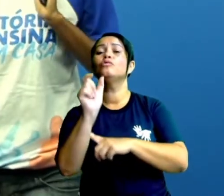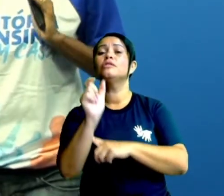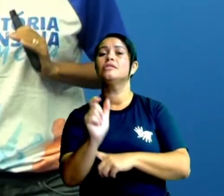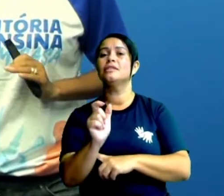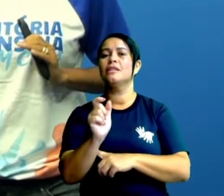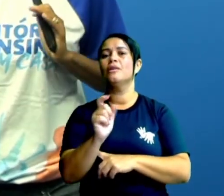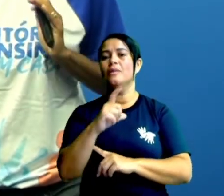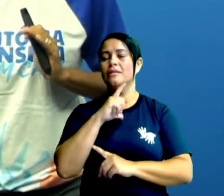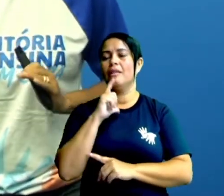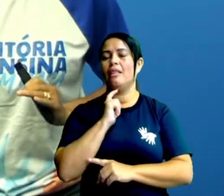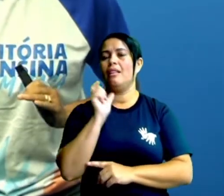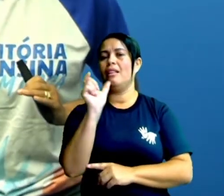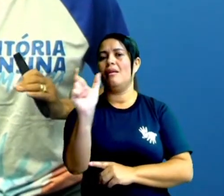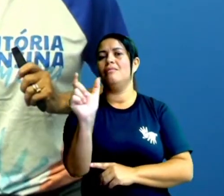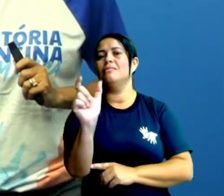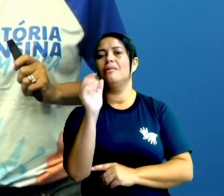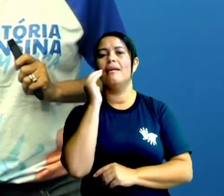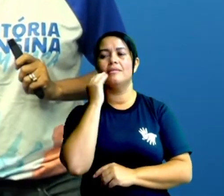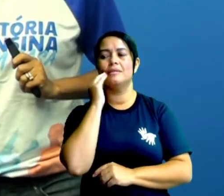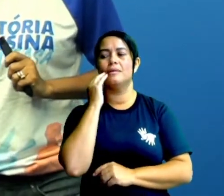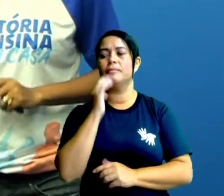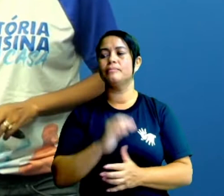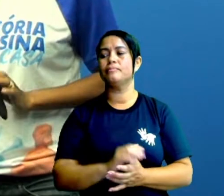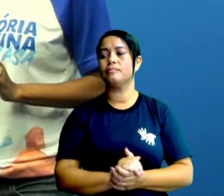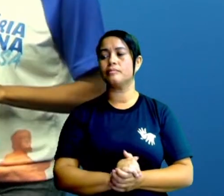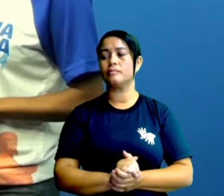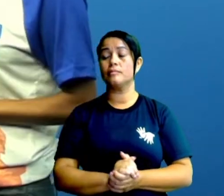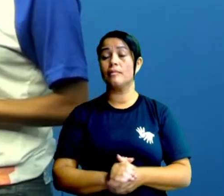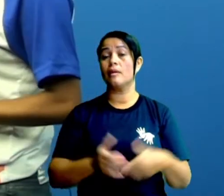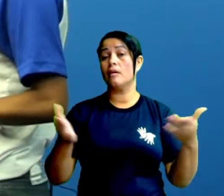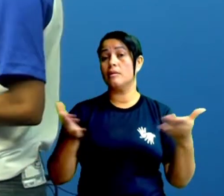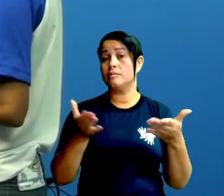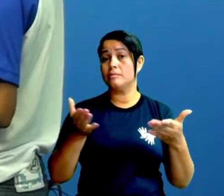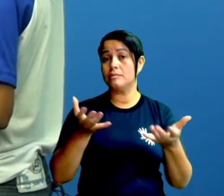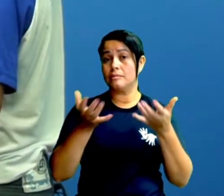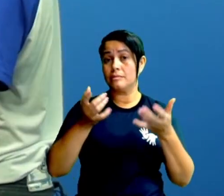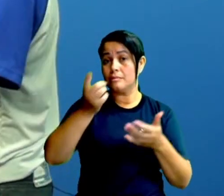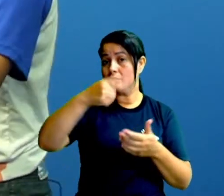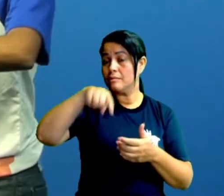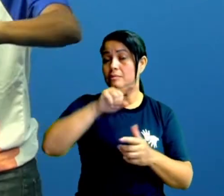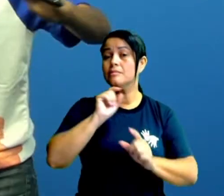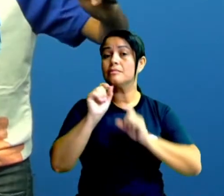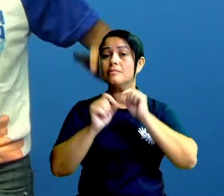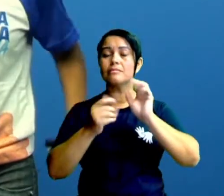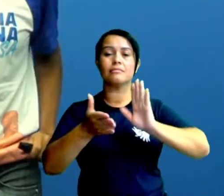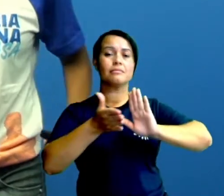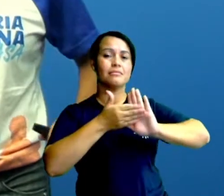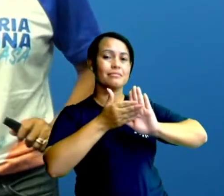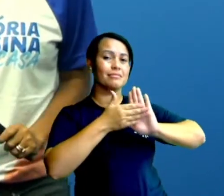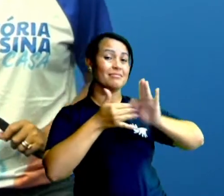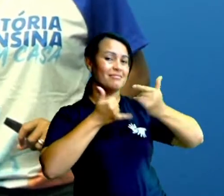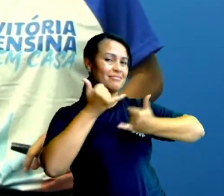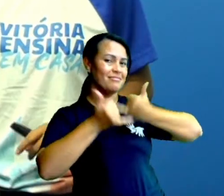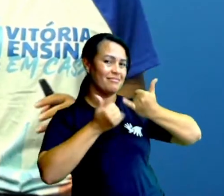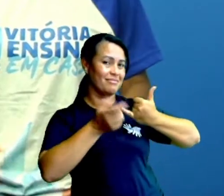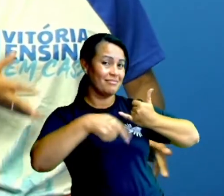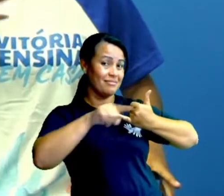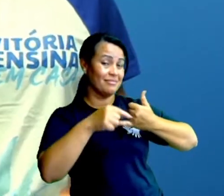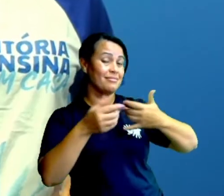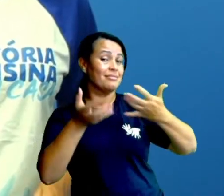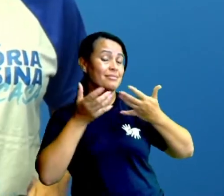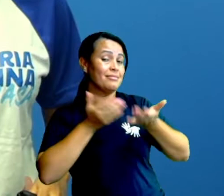presente nessas palavras agora eu quero aqui ó propor uma brincadeira para você